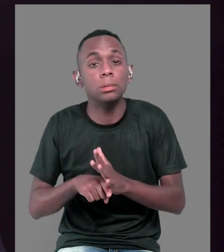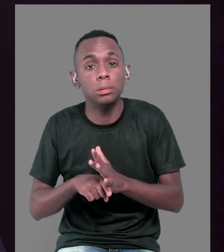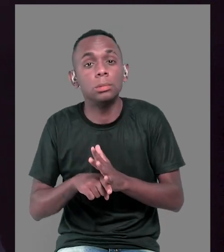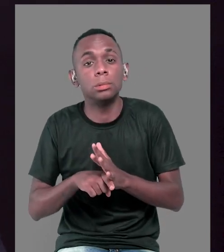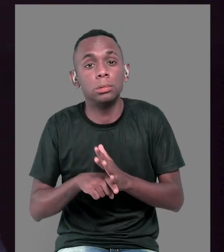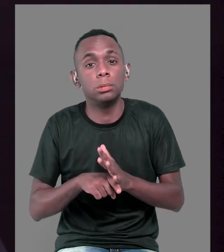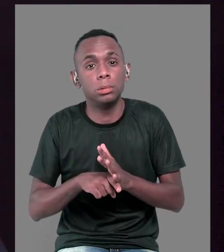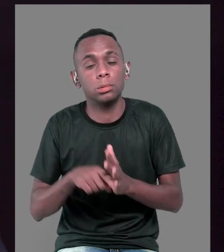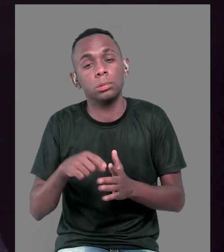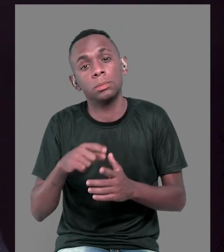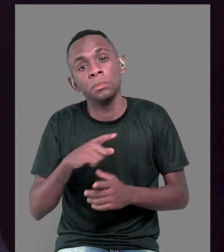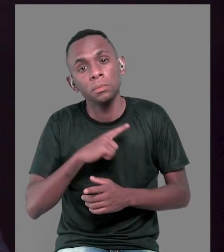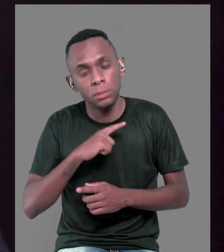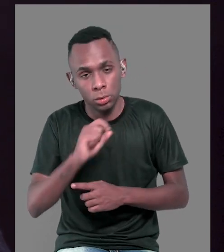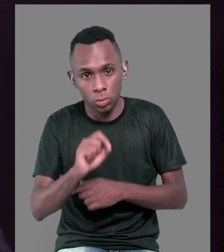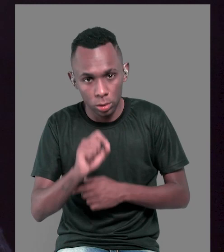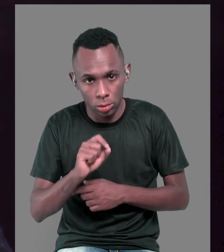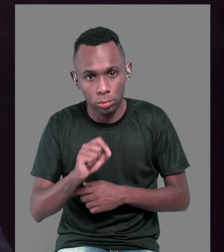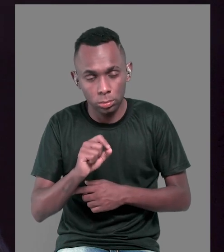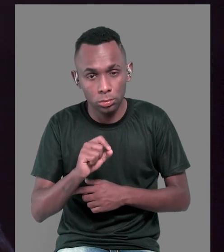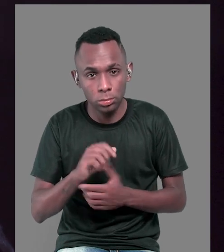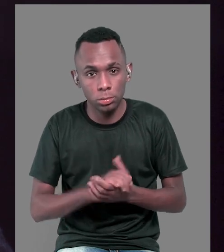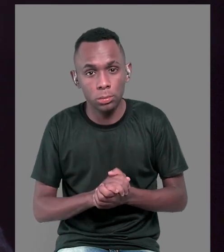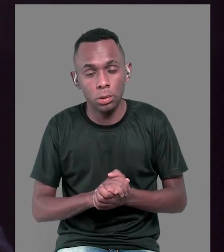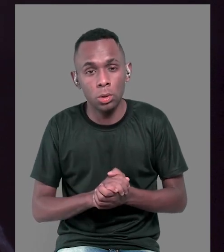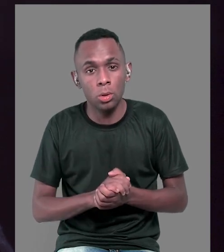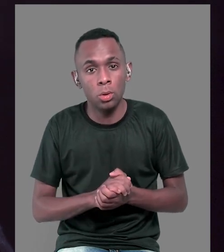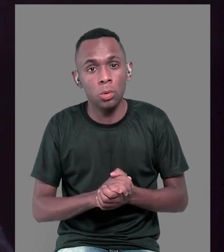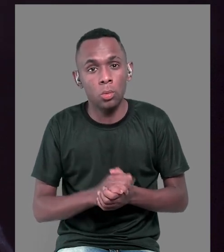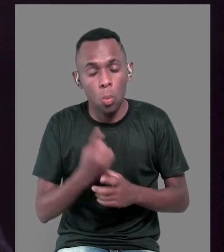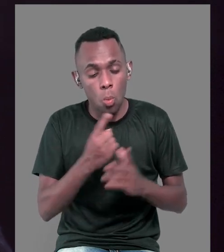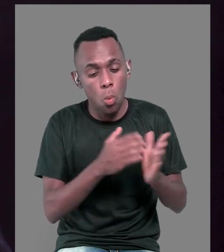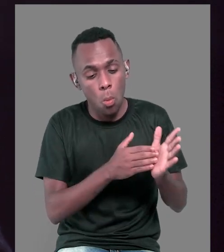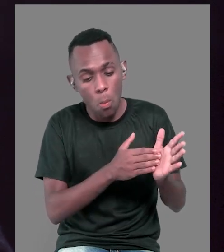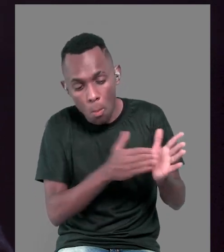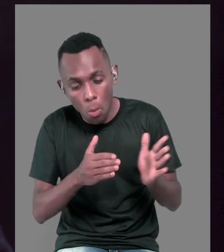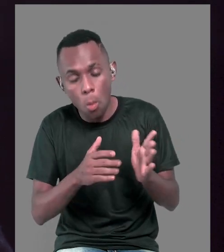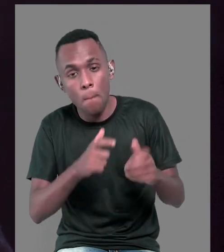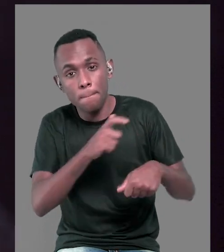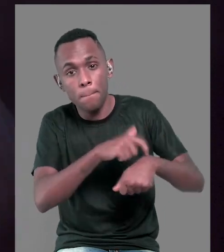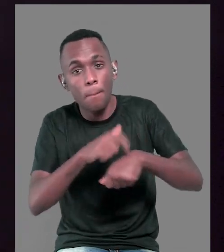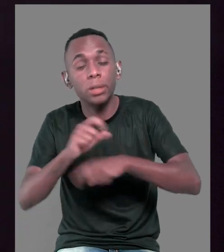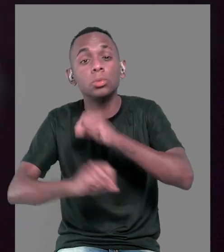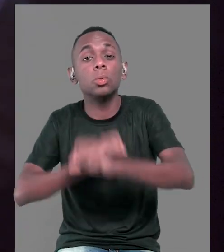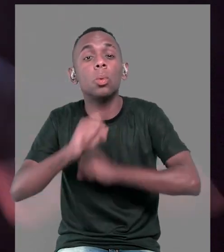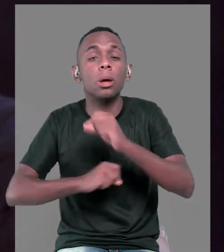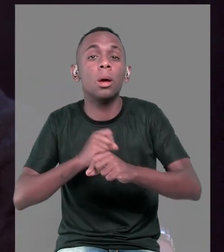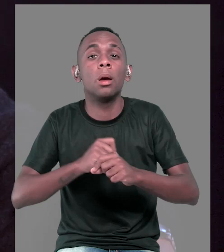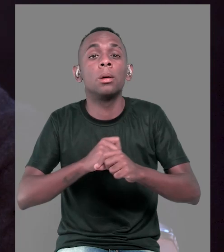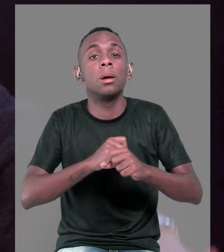tem, numa das suas faces, a noção de que a